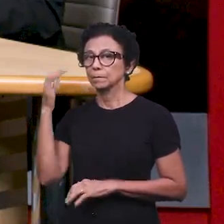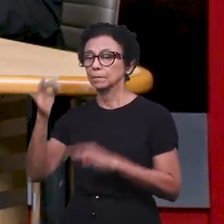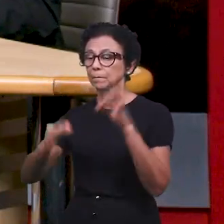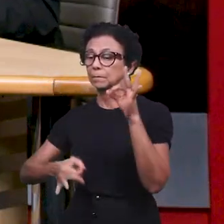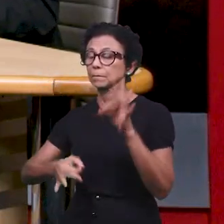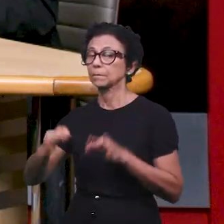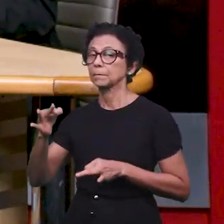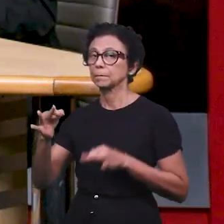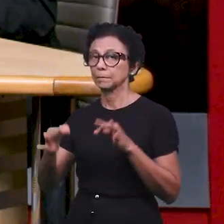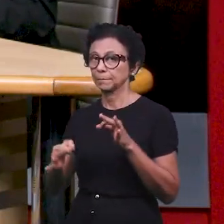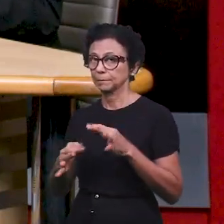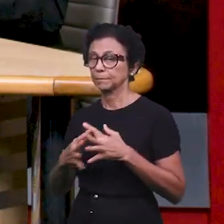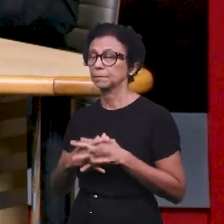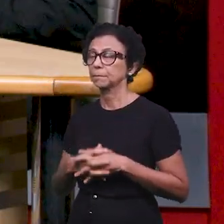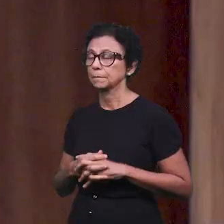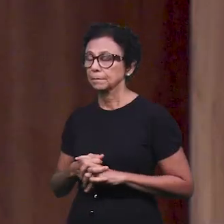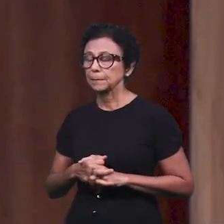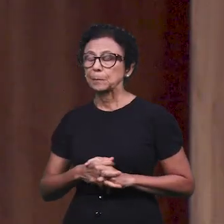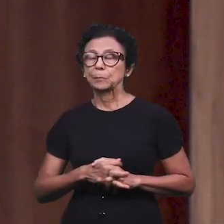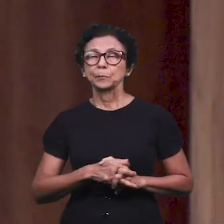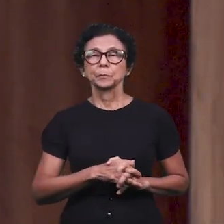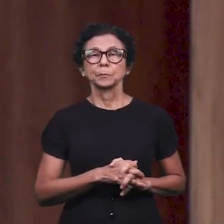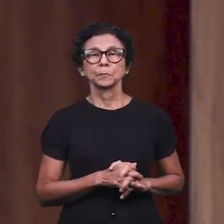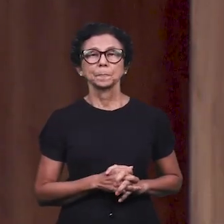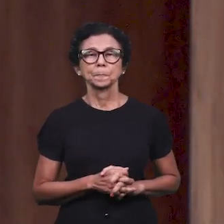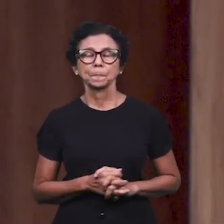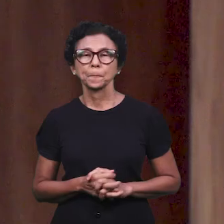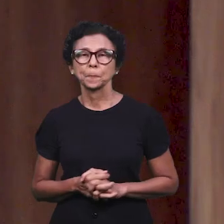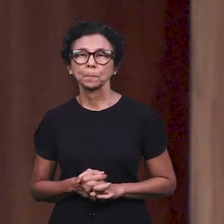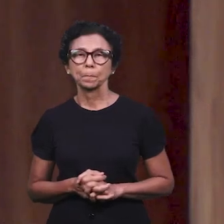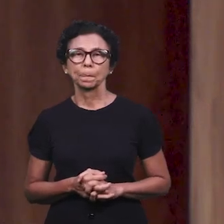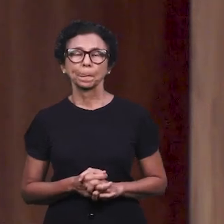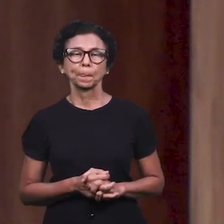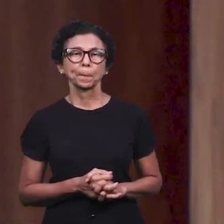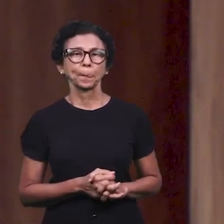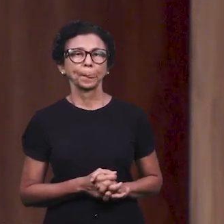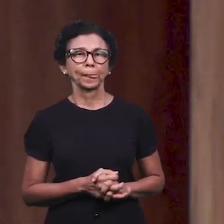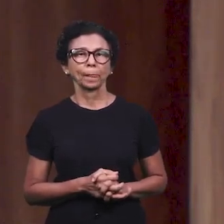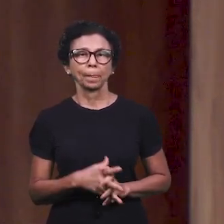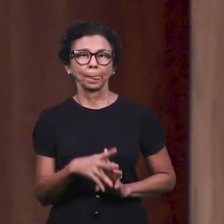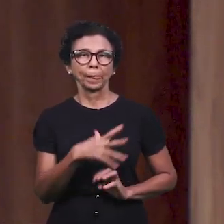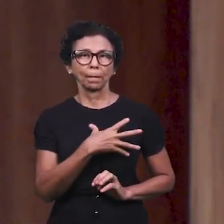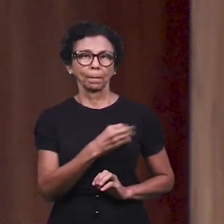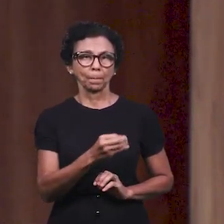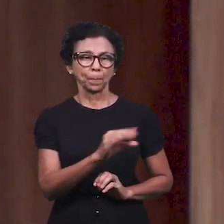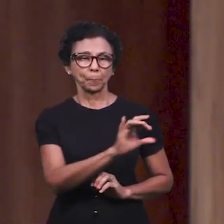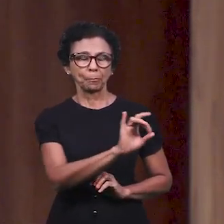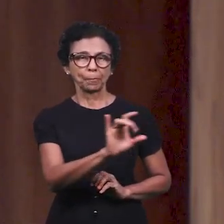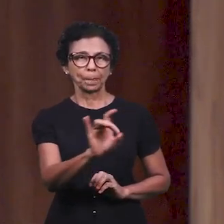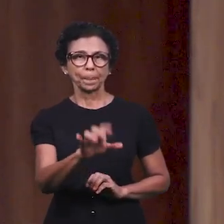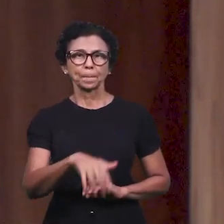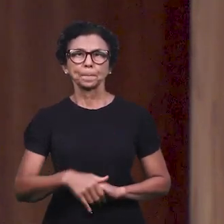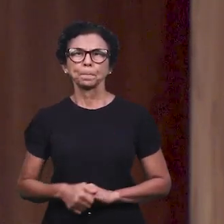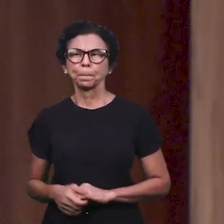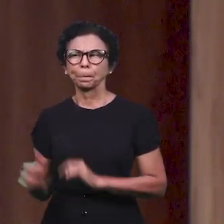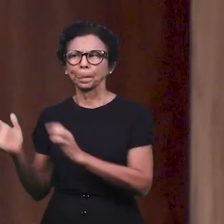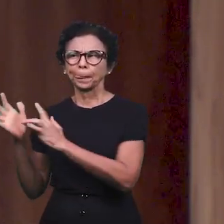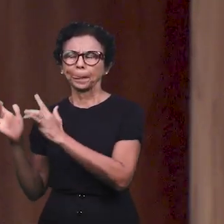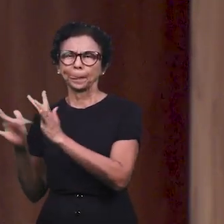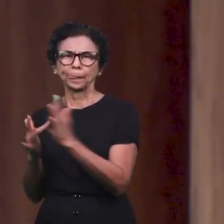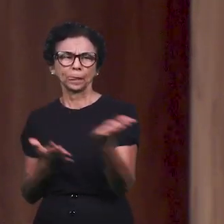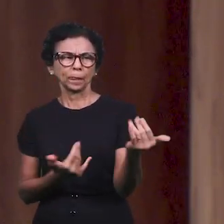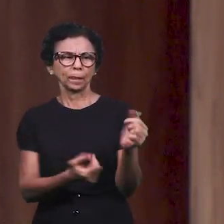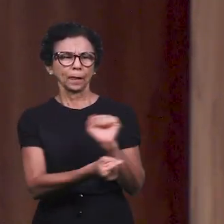deste versículo. Eles aqui são os filhos. Jesus havia acabado de libertar um